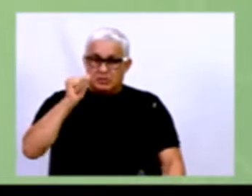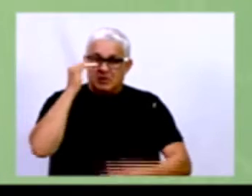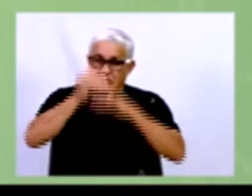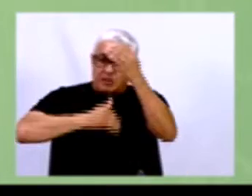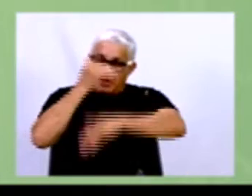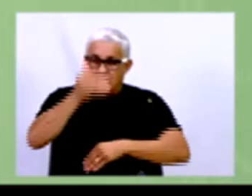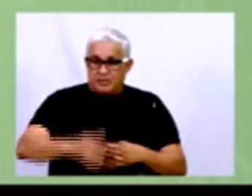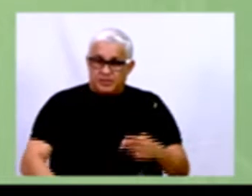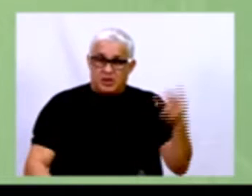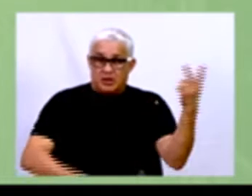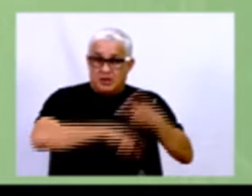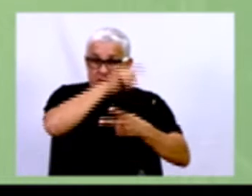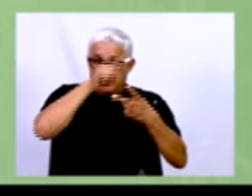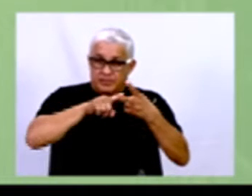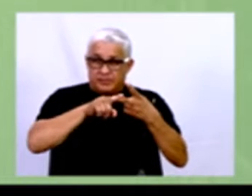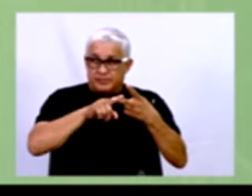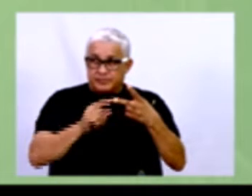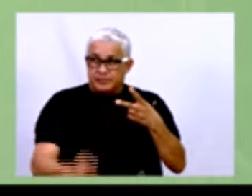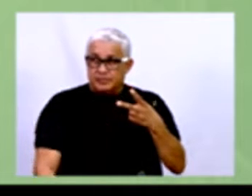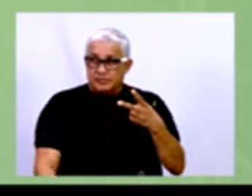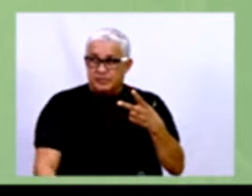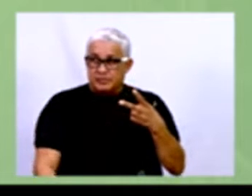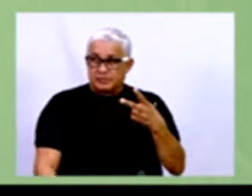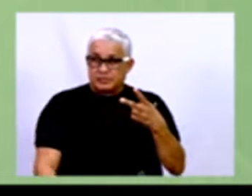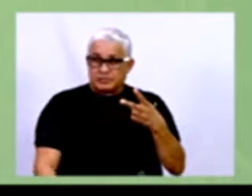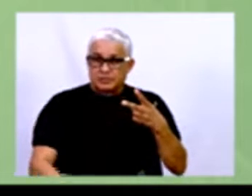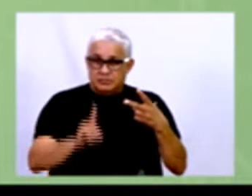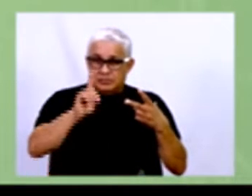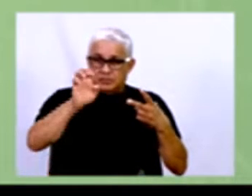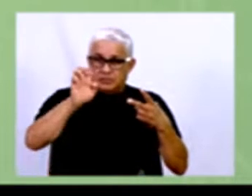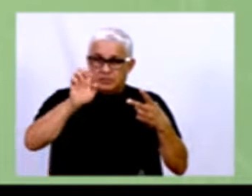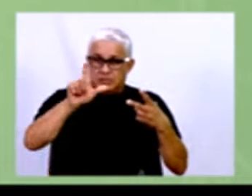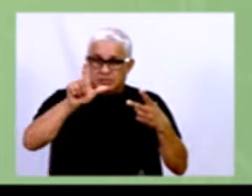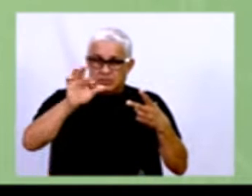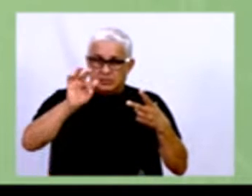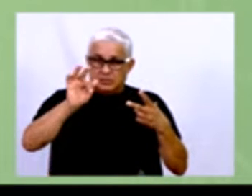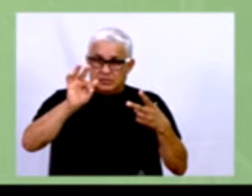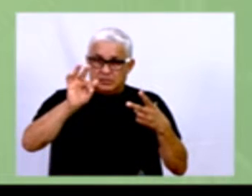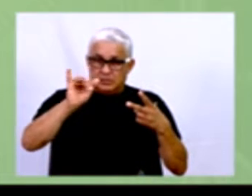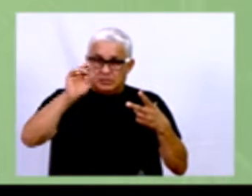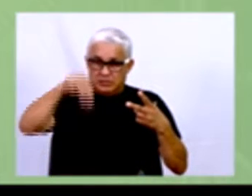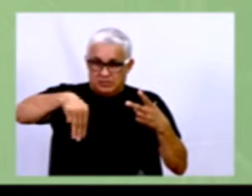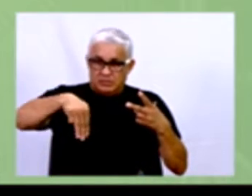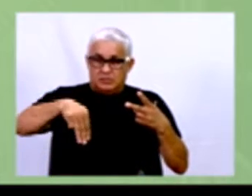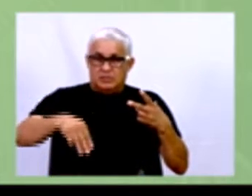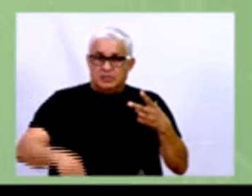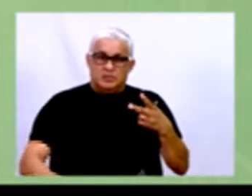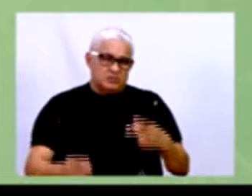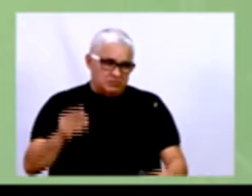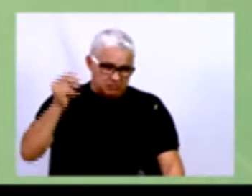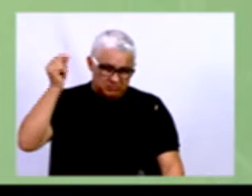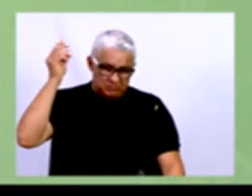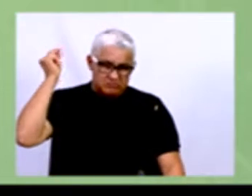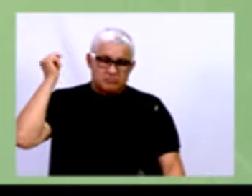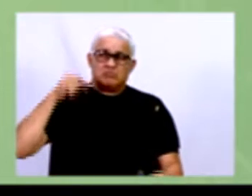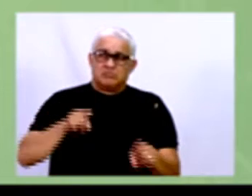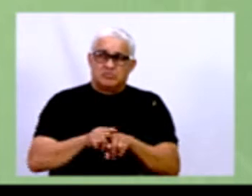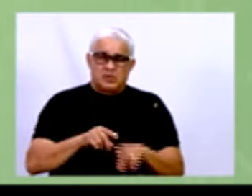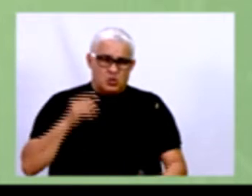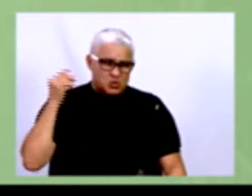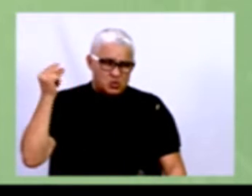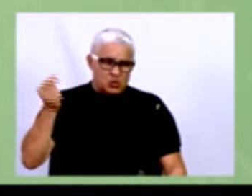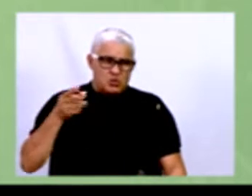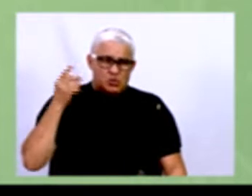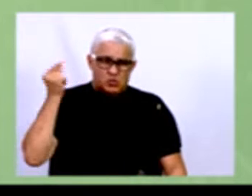muito atuante na economia brasileira é o professor Delfim Neto, que comandou a economia num período relativamente longo.